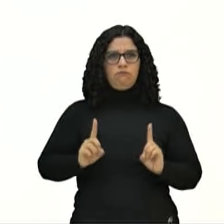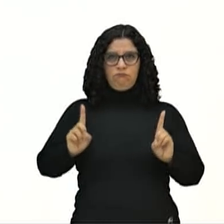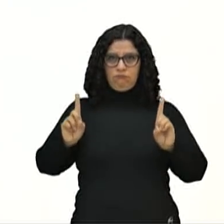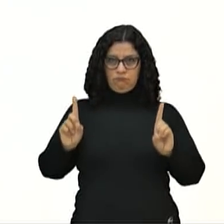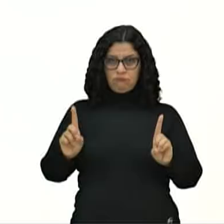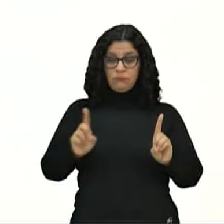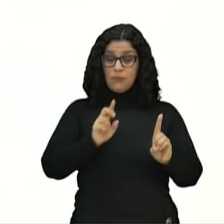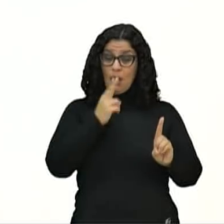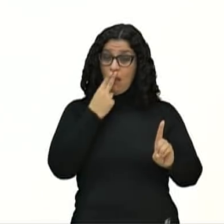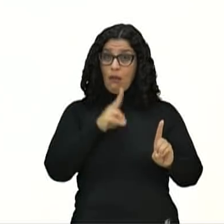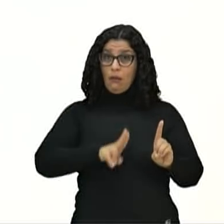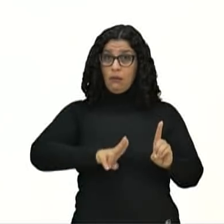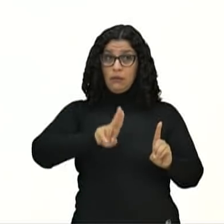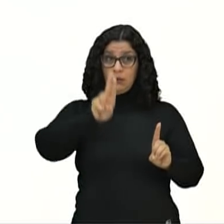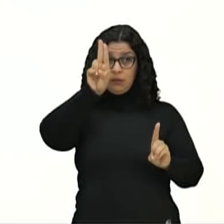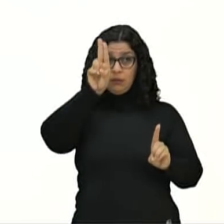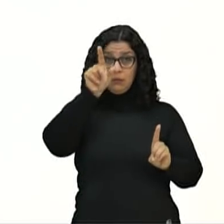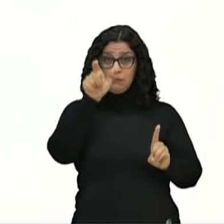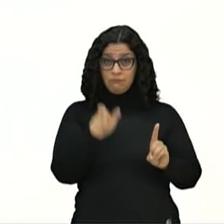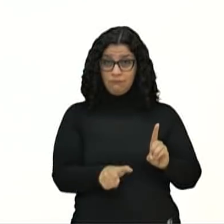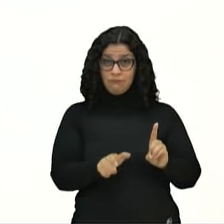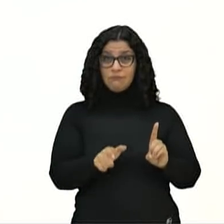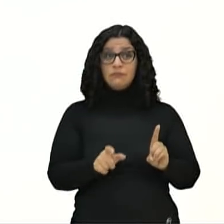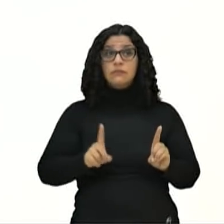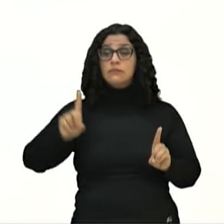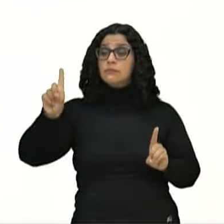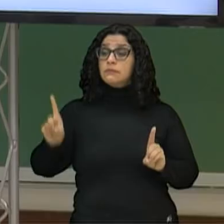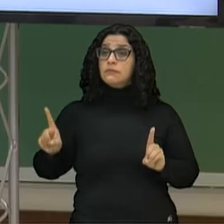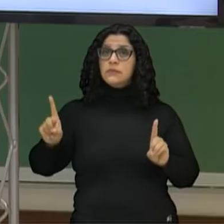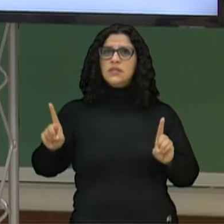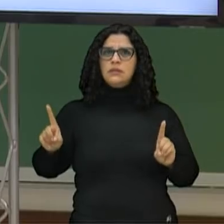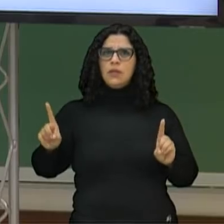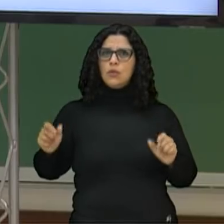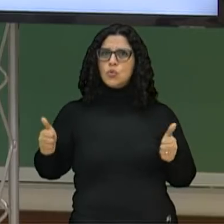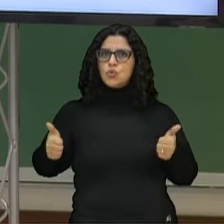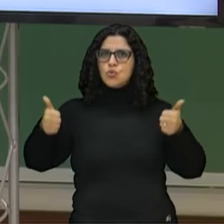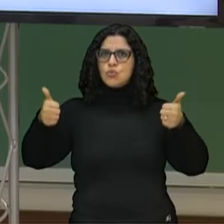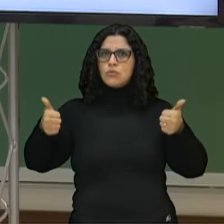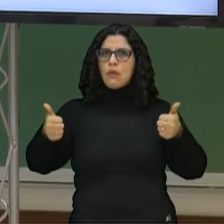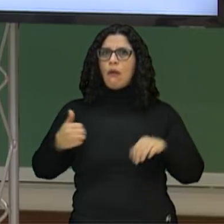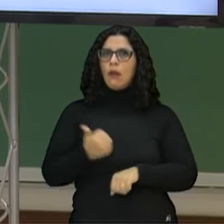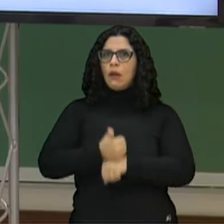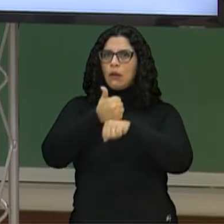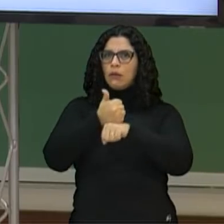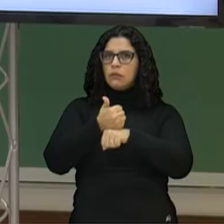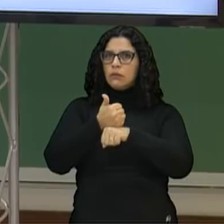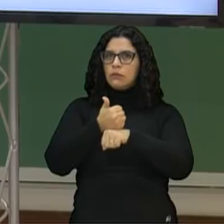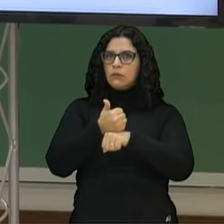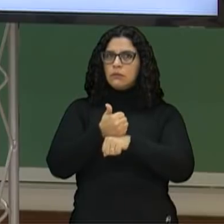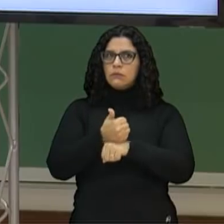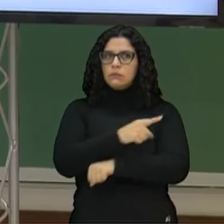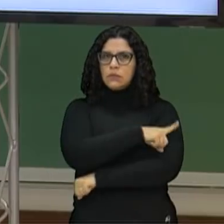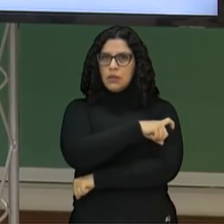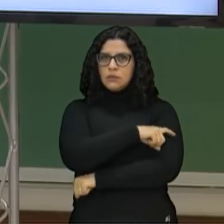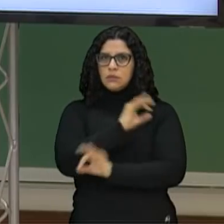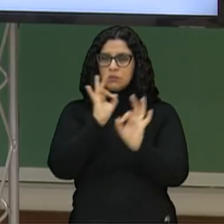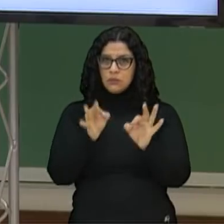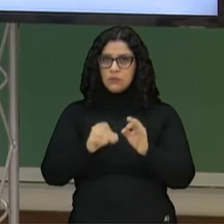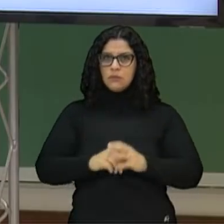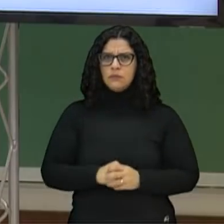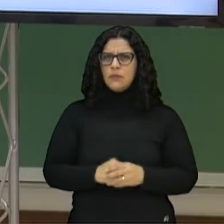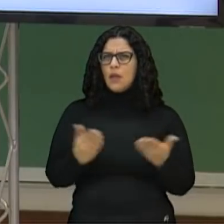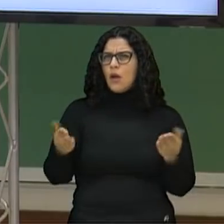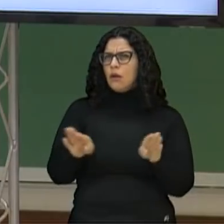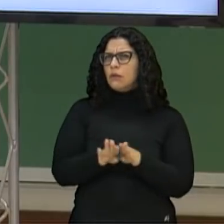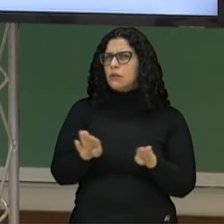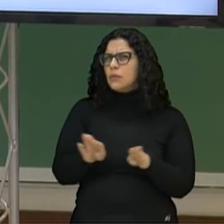o Adolf Hitler aqui à frente, junto com o alto comando nazista. Isso. Qual